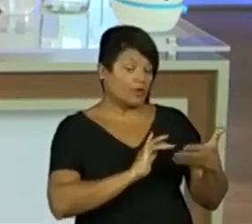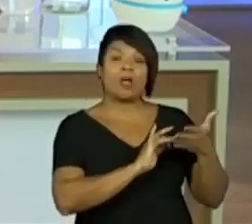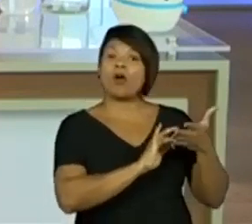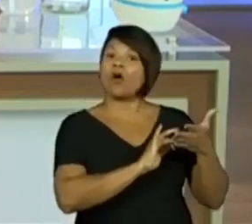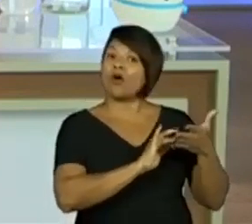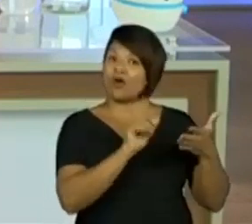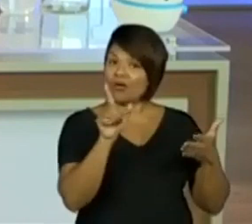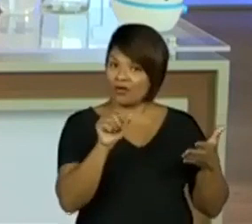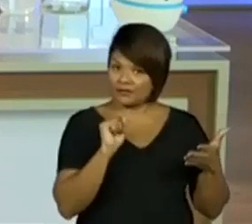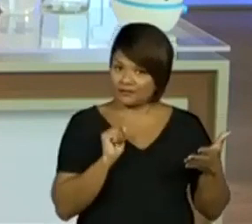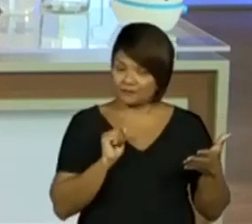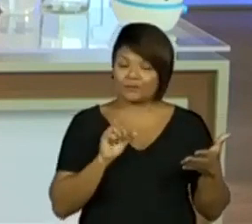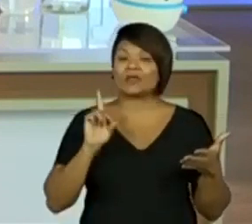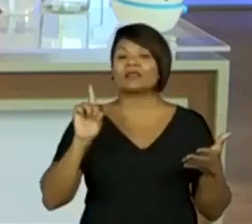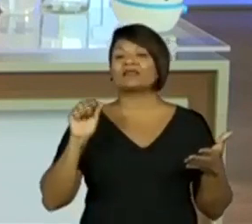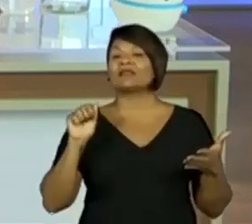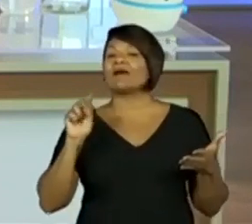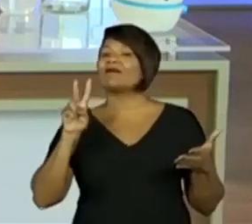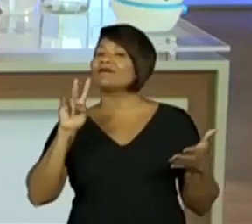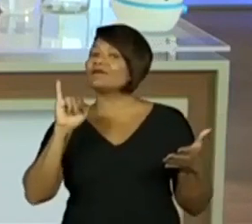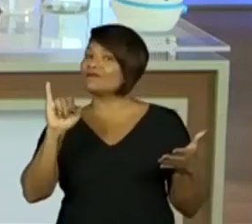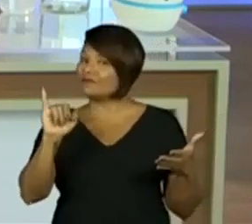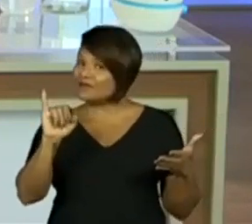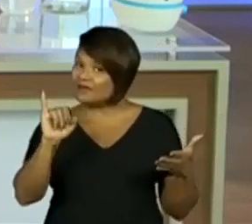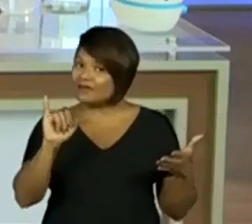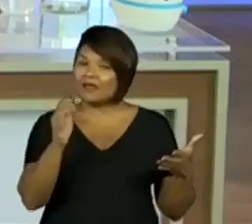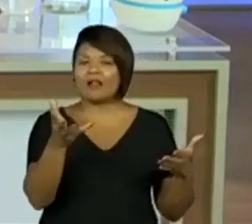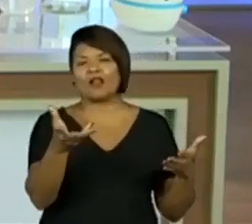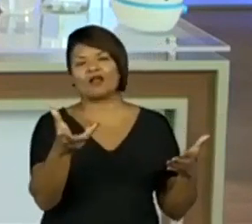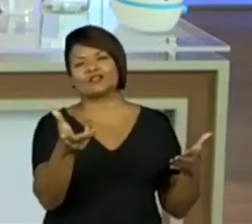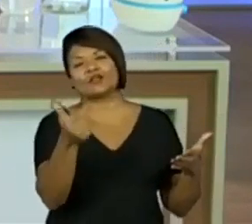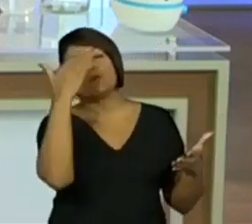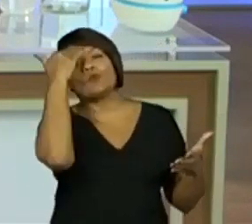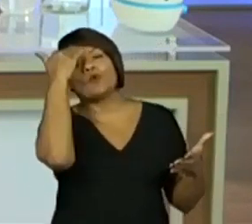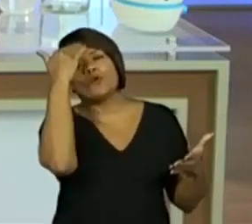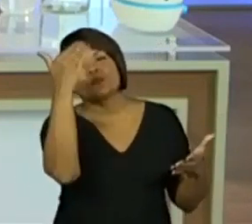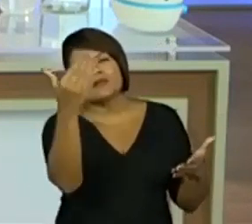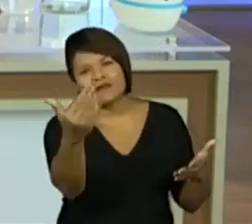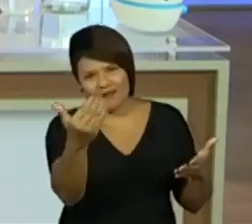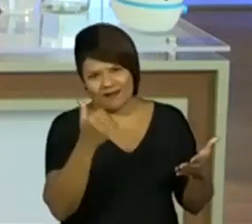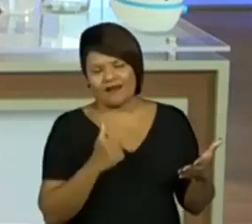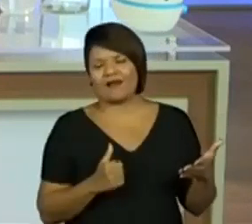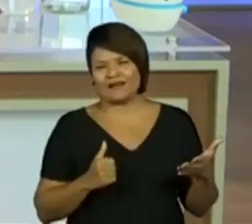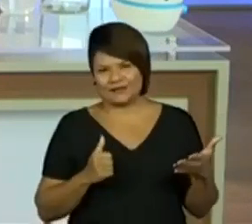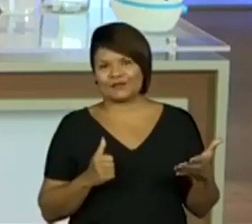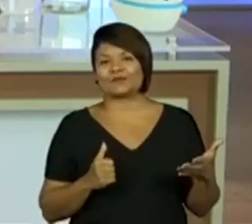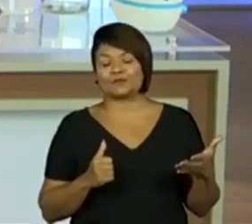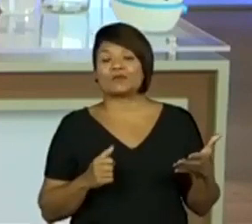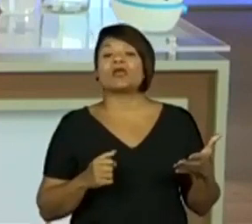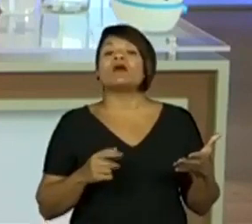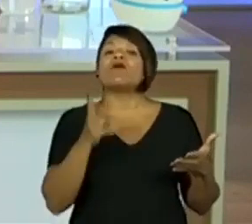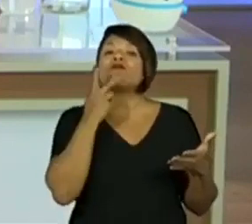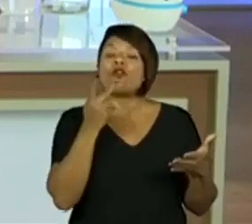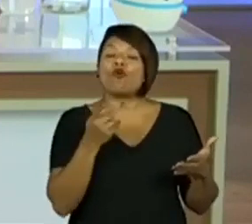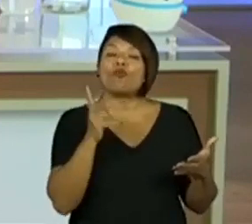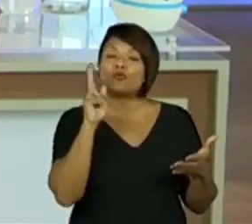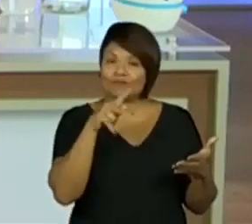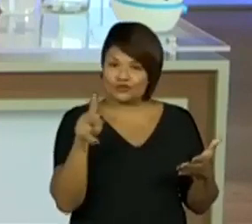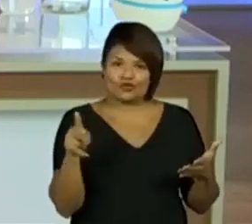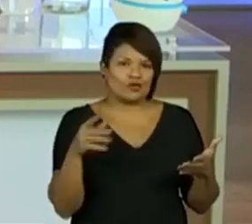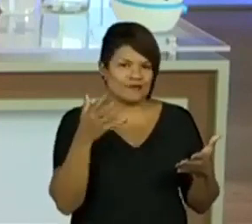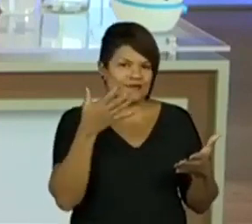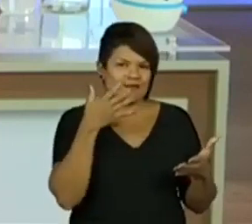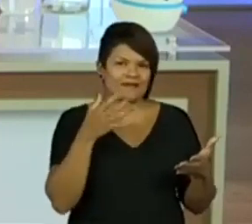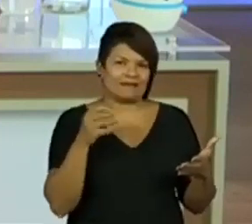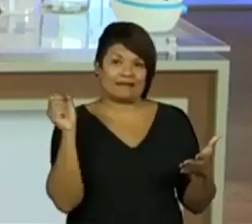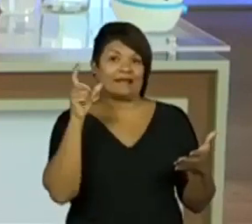Olha só, o Davi está fazendo um elogio, muito obrigado, Davi. Ele diz que é um professor incrível,